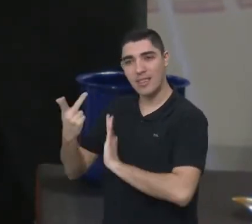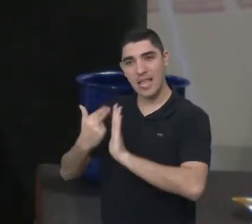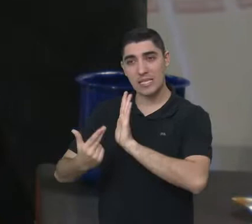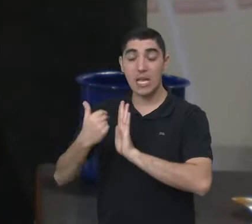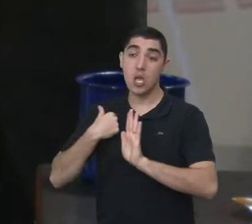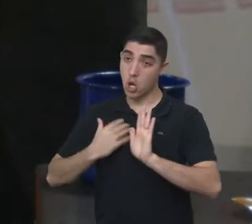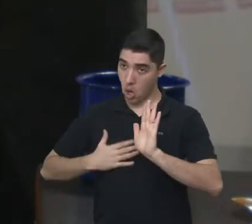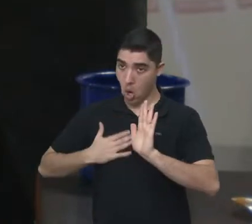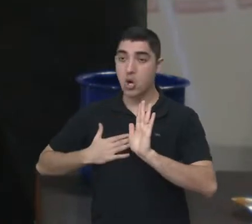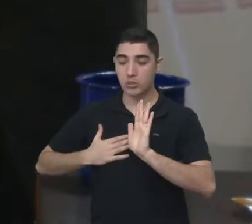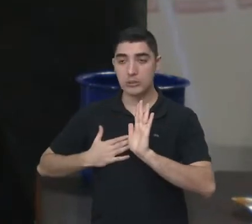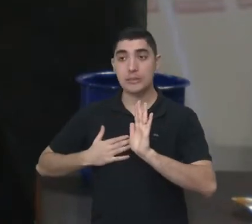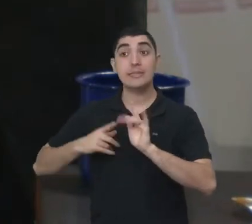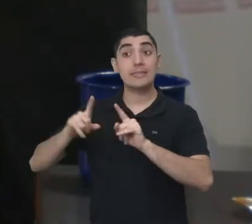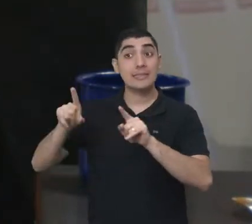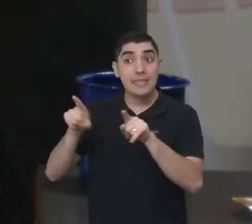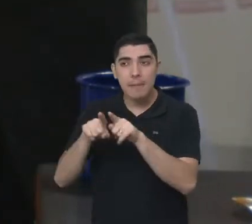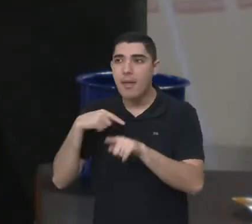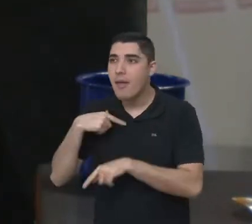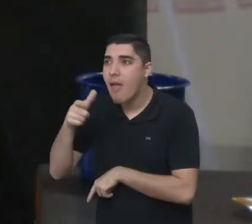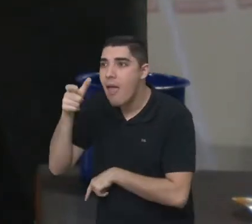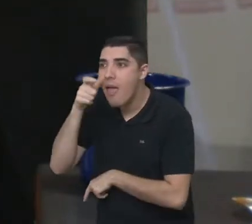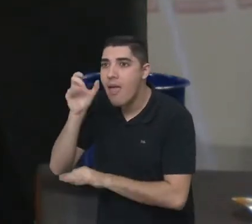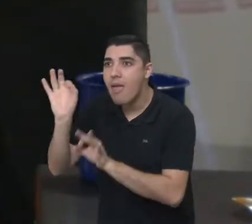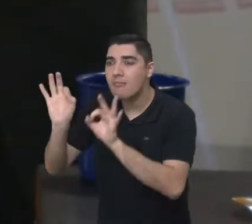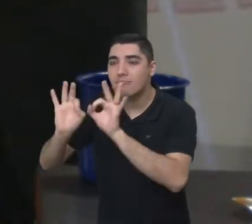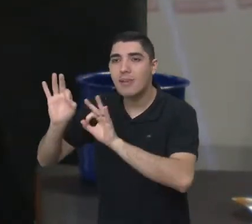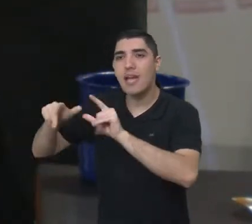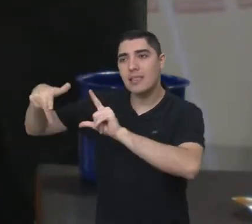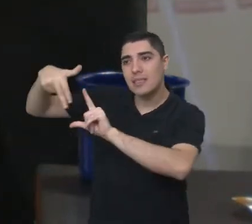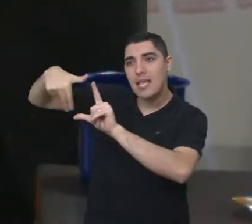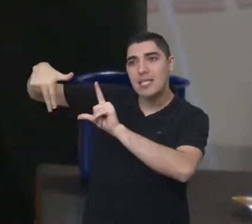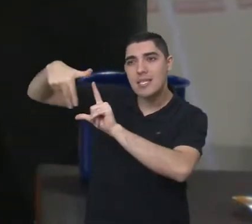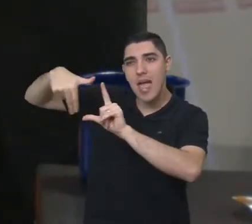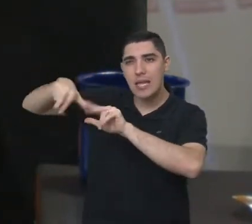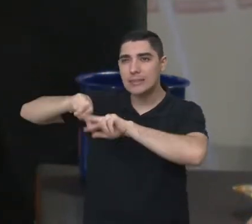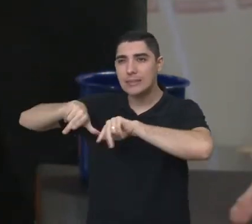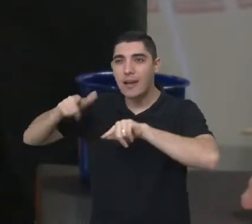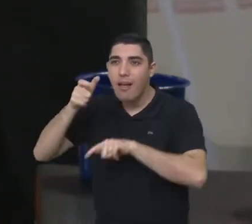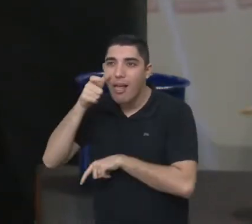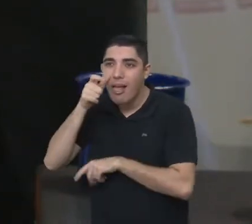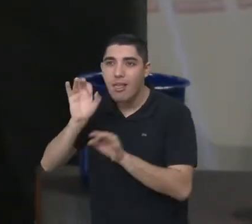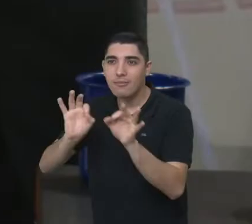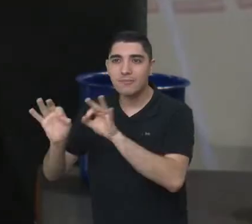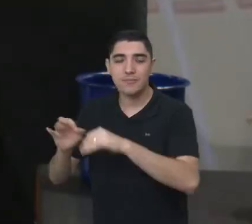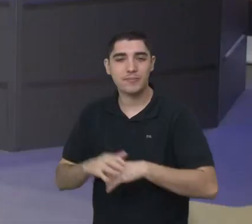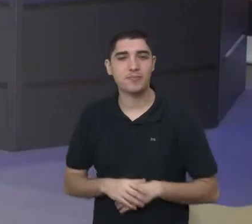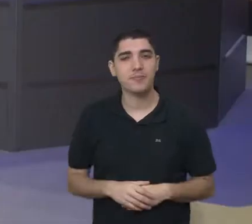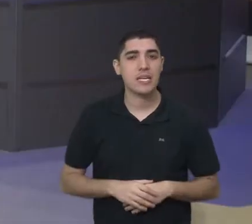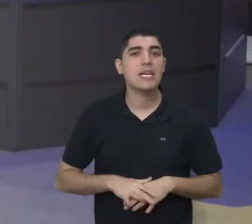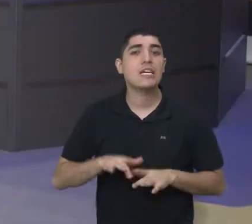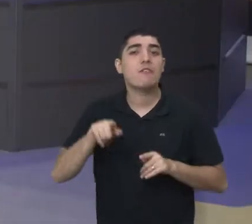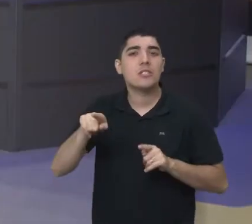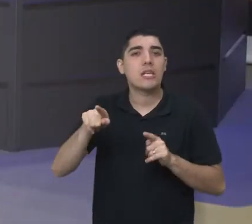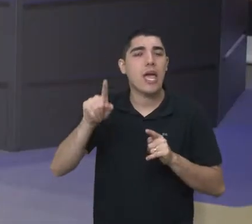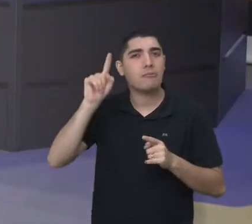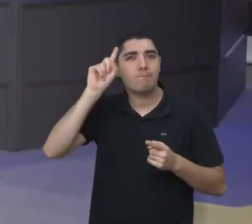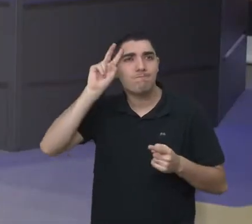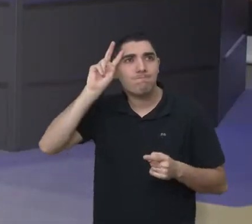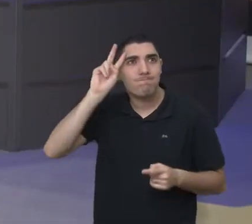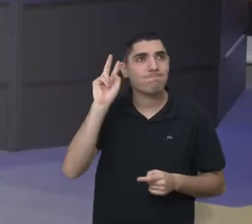de consumir também desenho animado, gostava muito de assistir desenho animado também. E agora eu quero saber dessa virada de chave, onde